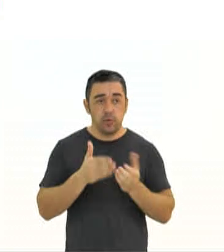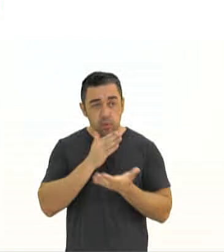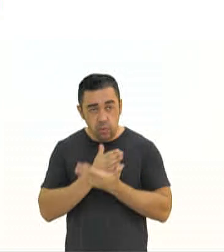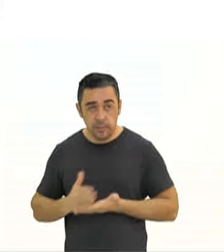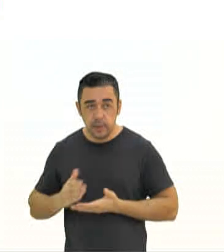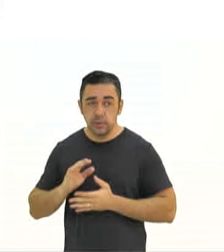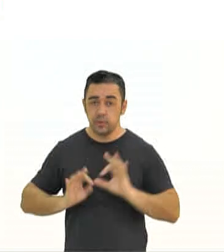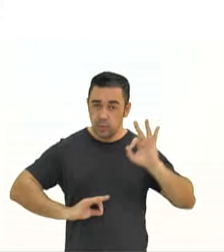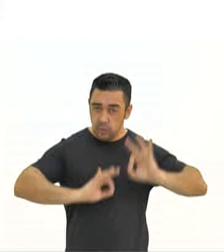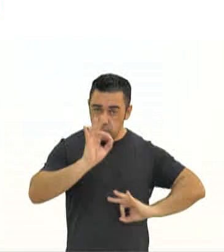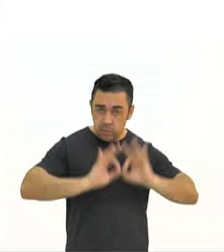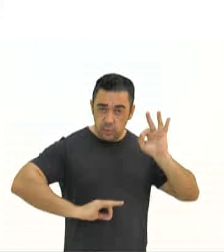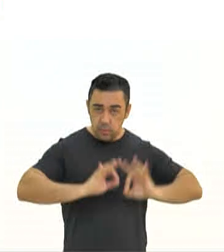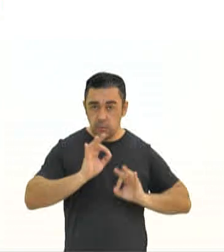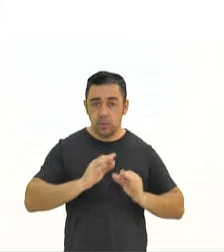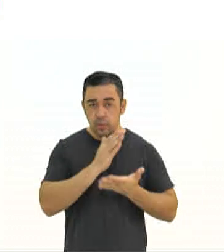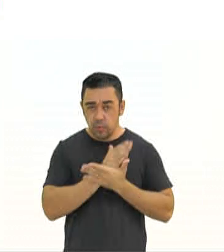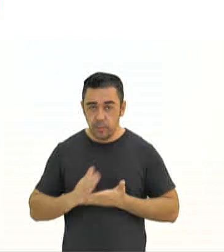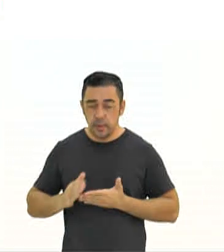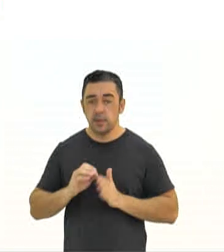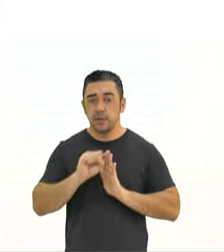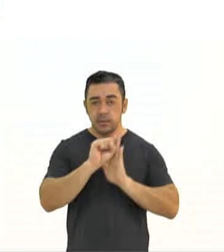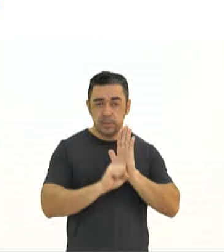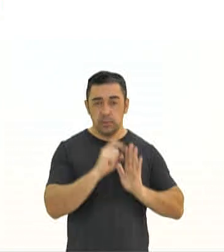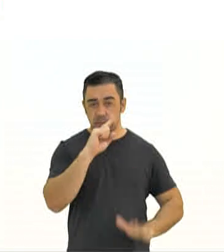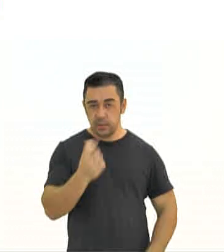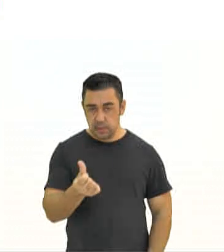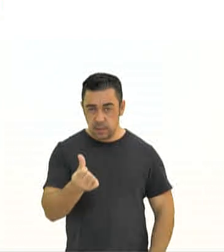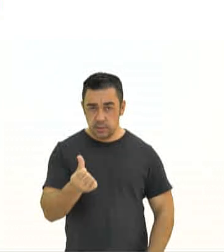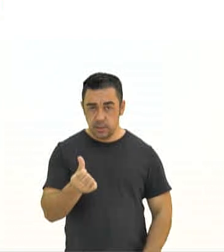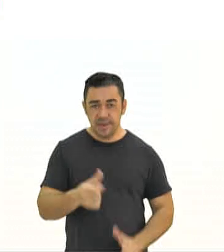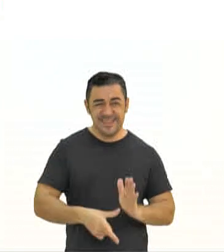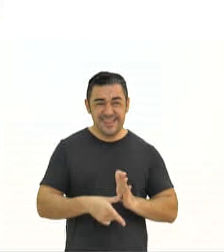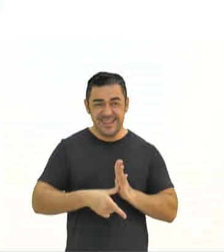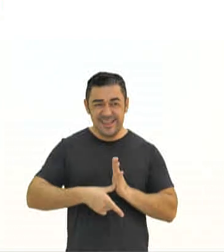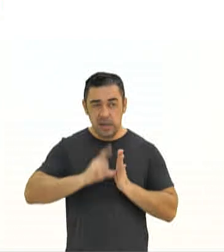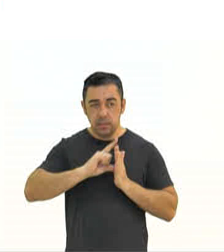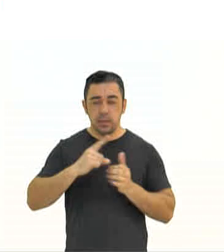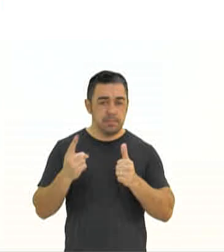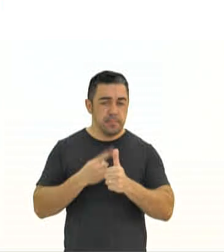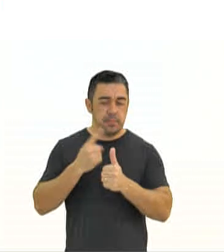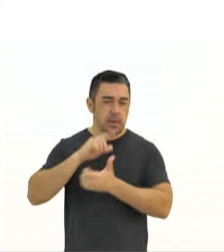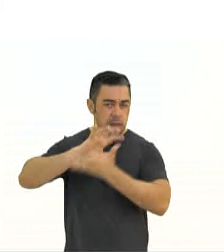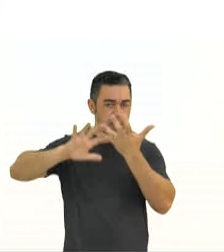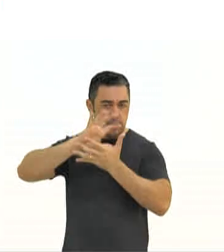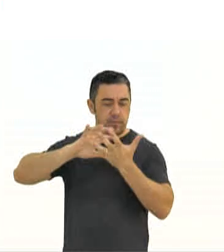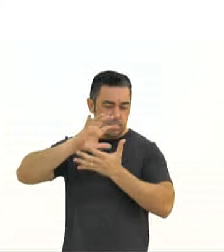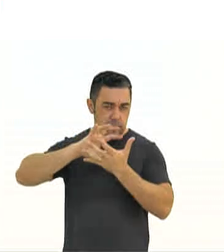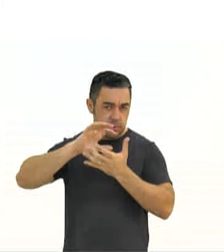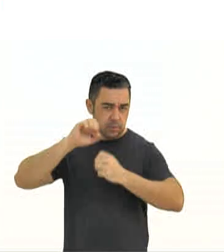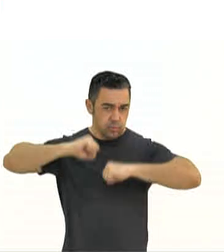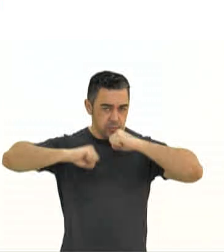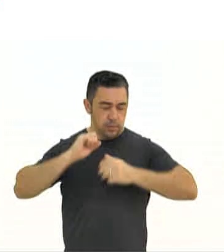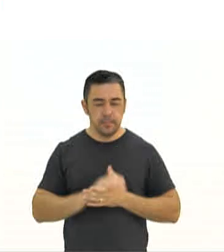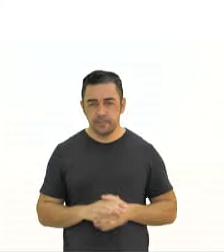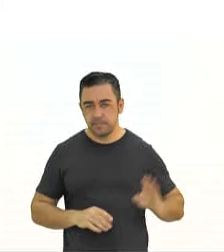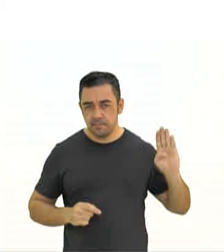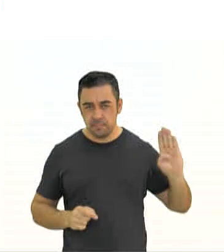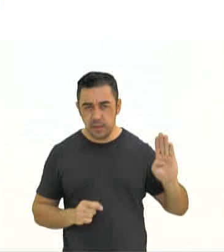ser elaborado no início do século XVI, antes mesmo da primeira Revolução Industrial. Letra